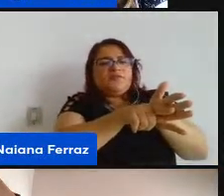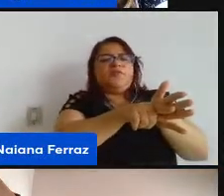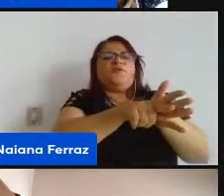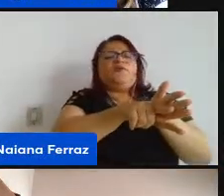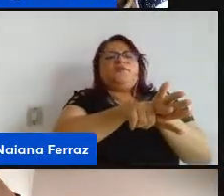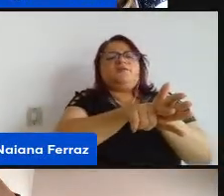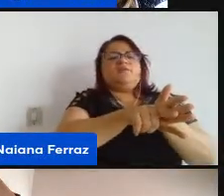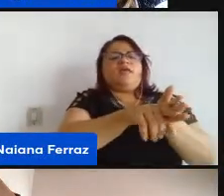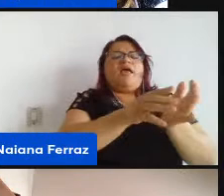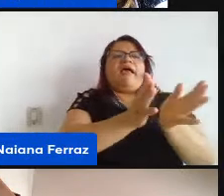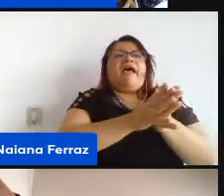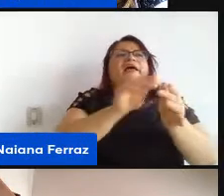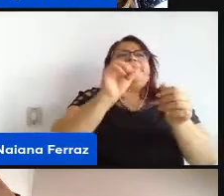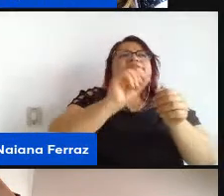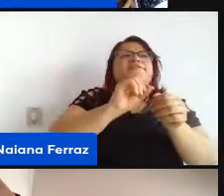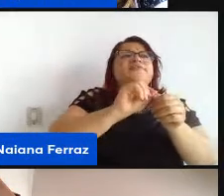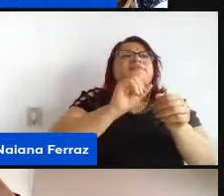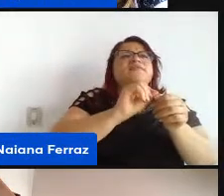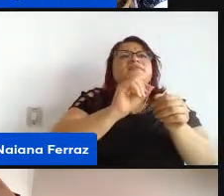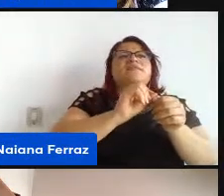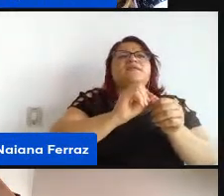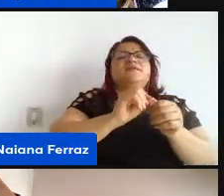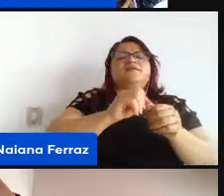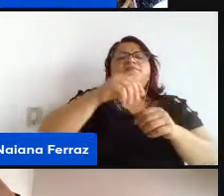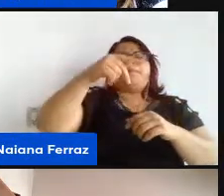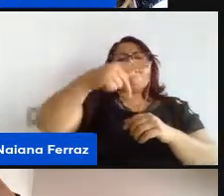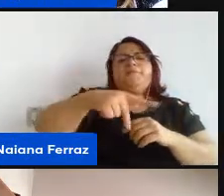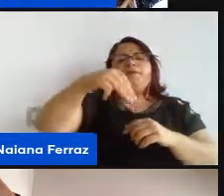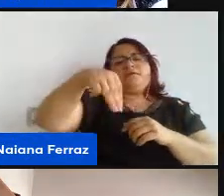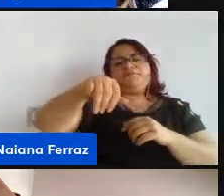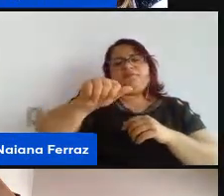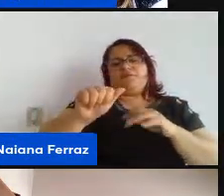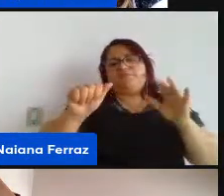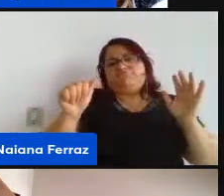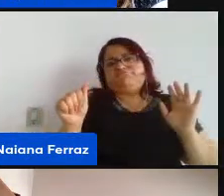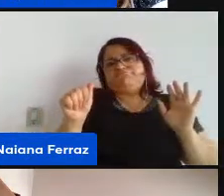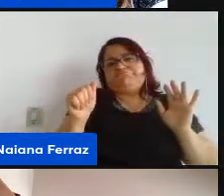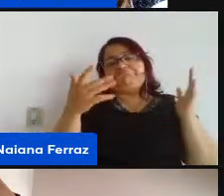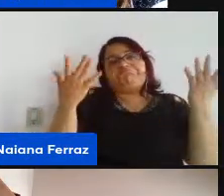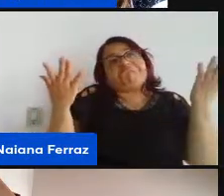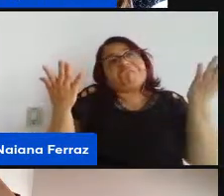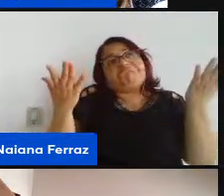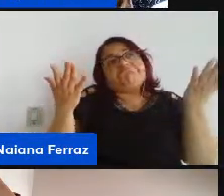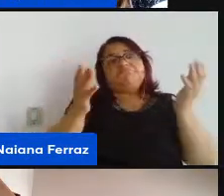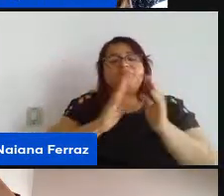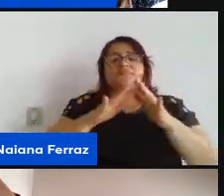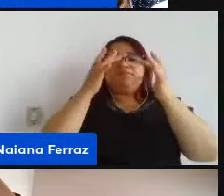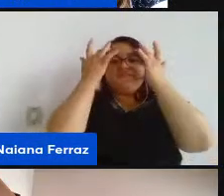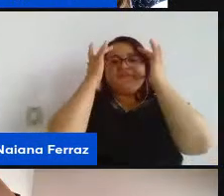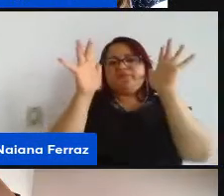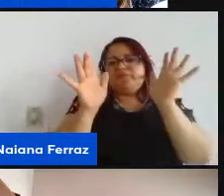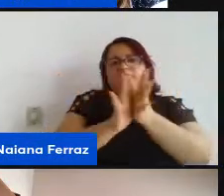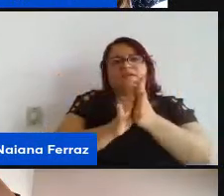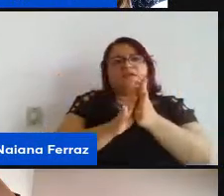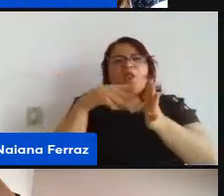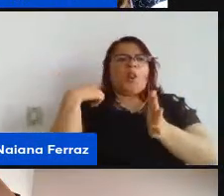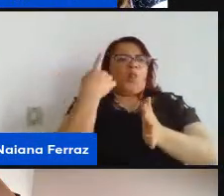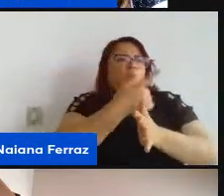os pesquisadores fizemos a PNA. Não temos nenhuma ligação com o